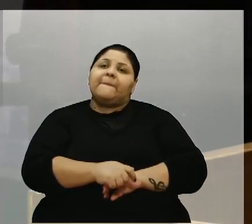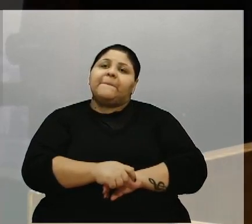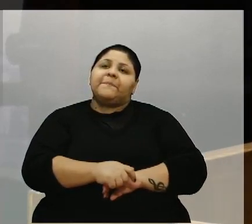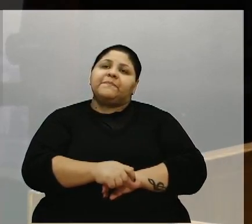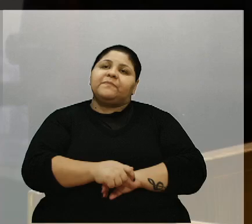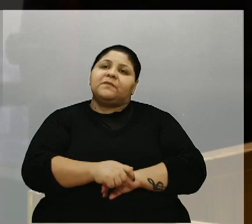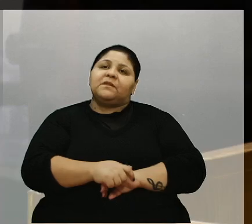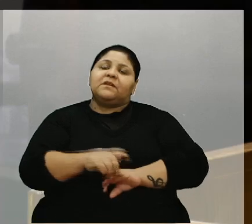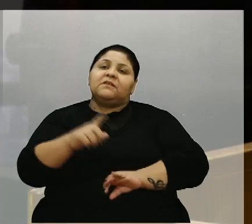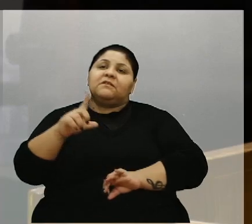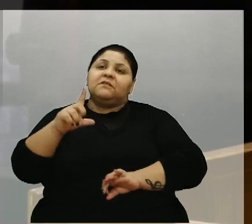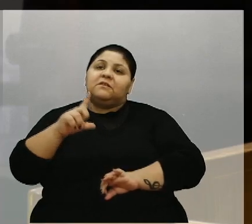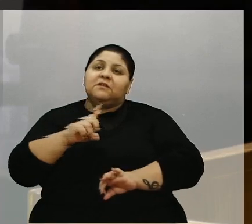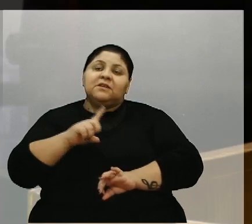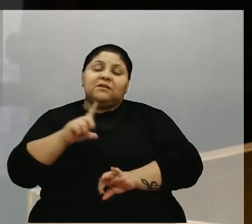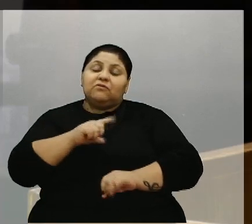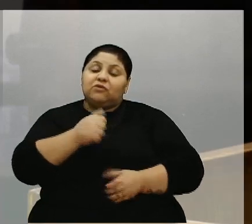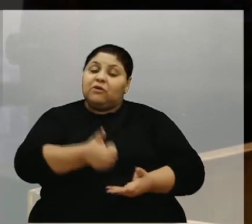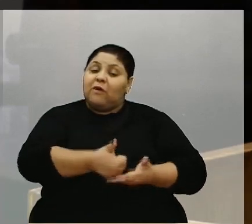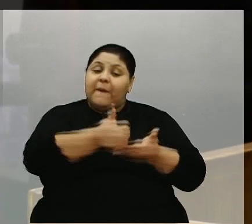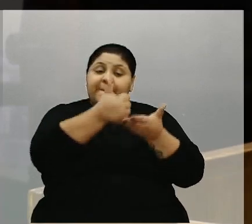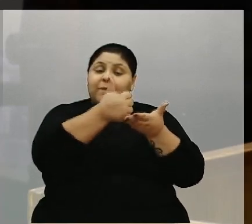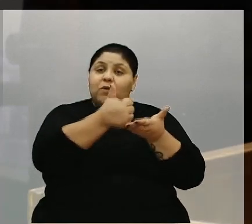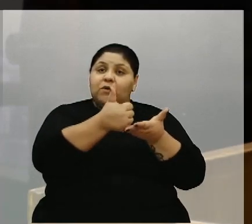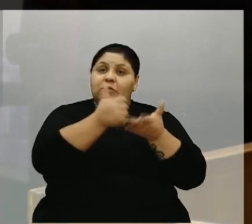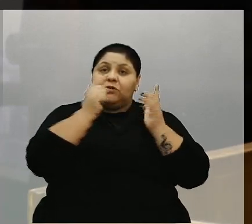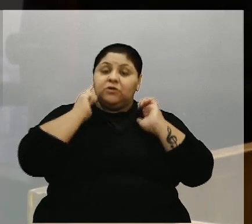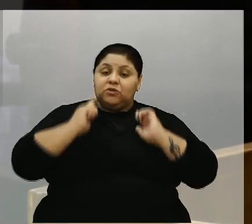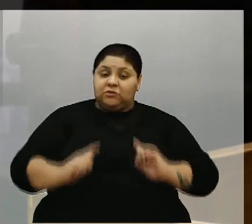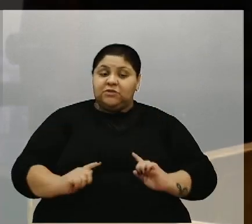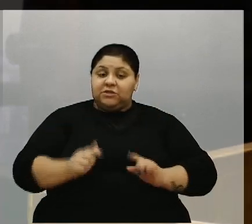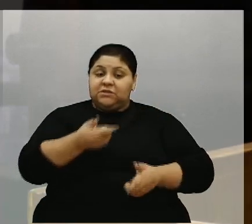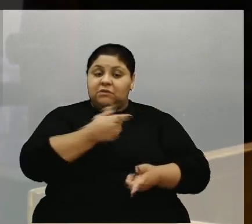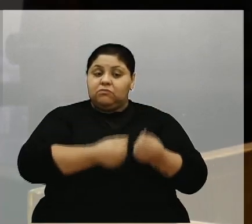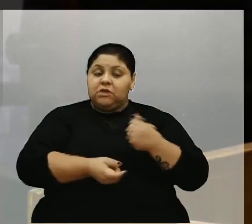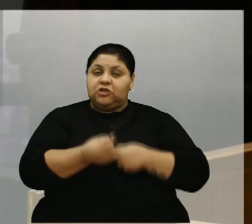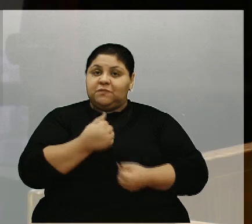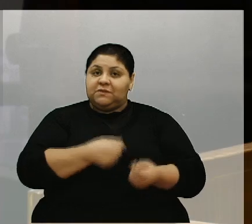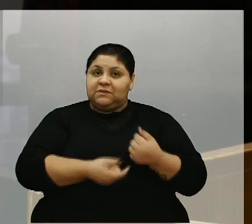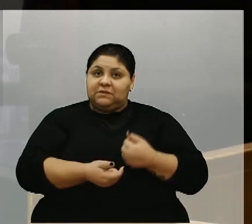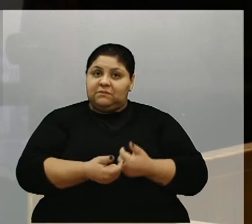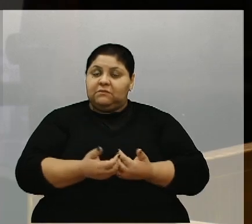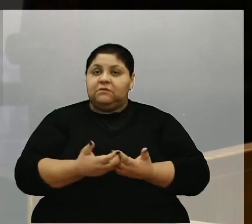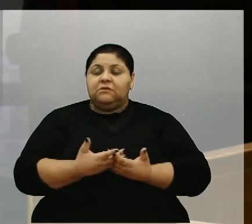sem muitas vezes o apoio e o recurso da gestão, da administração.